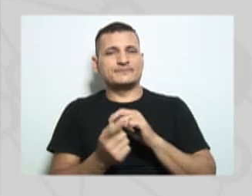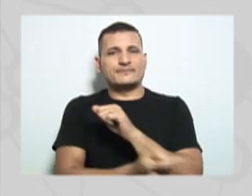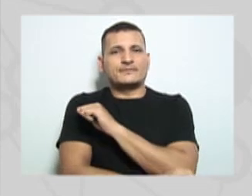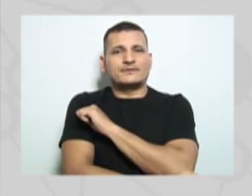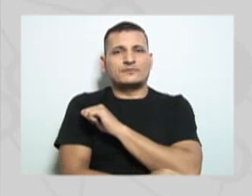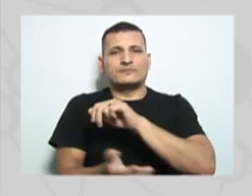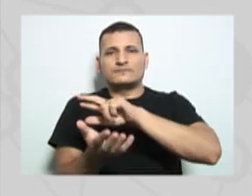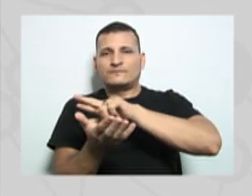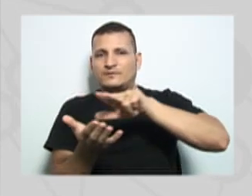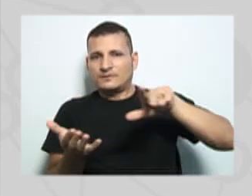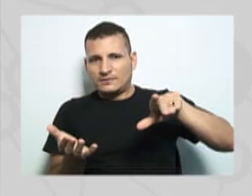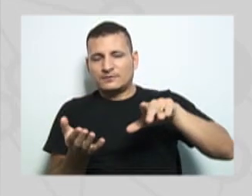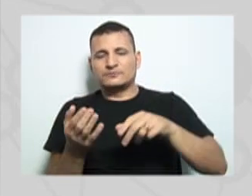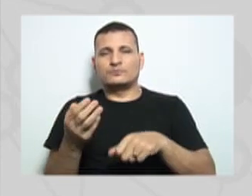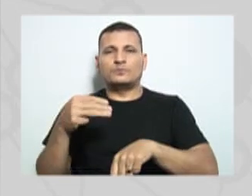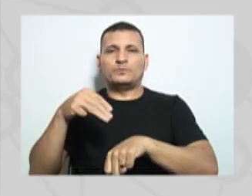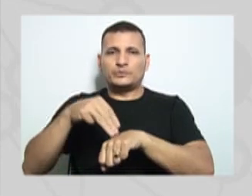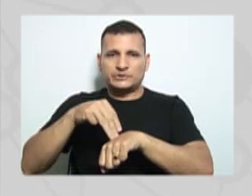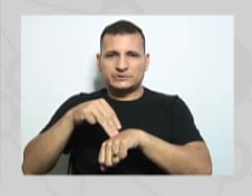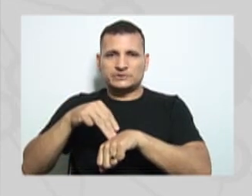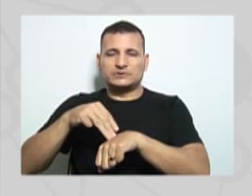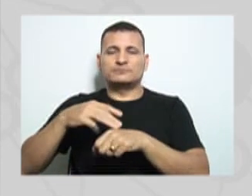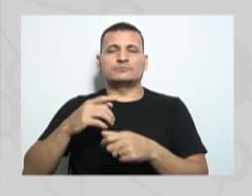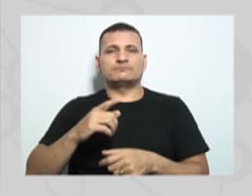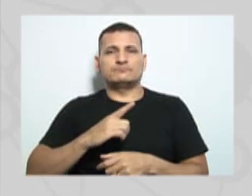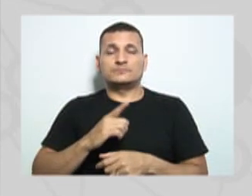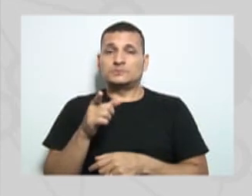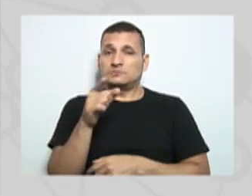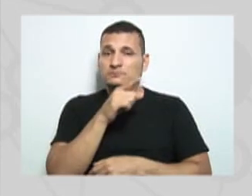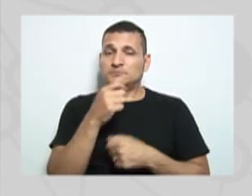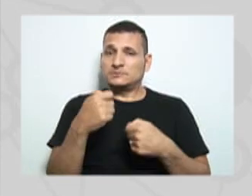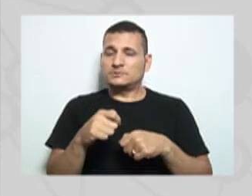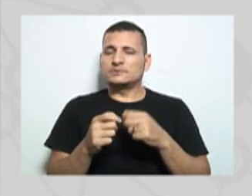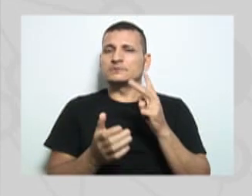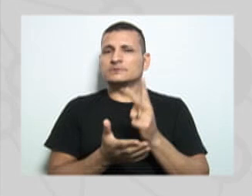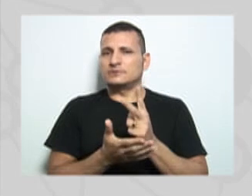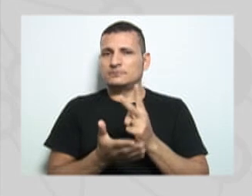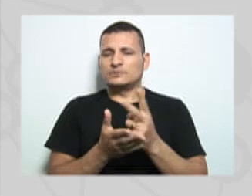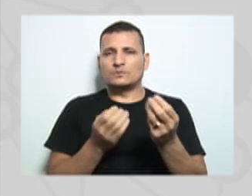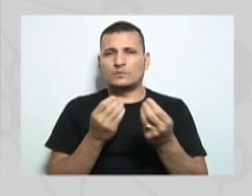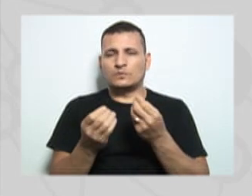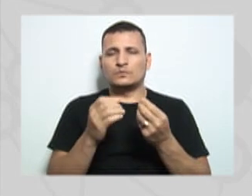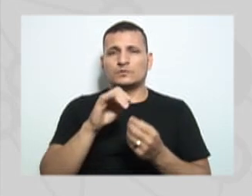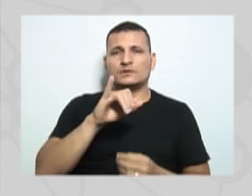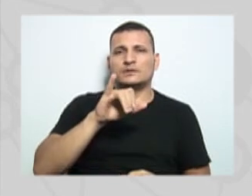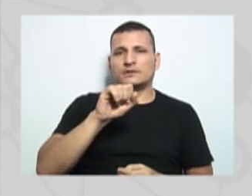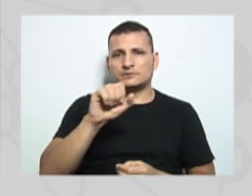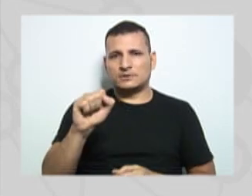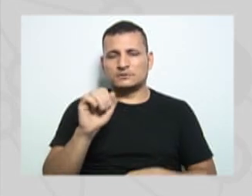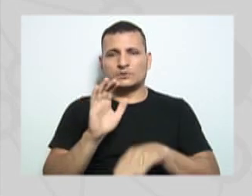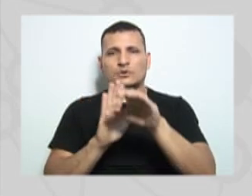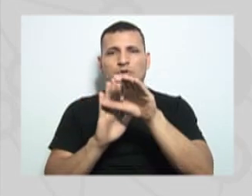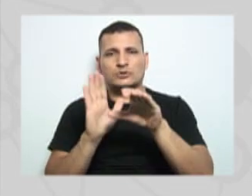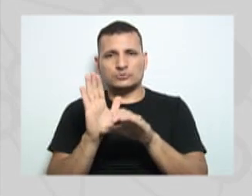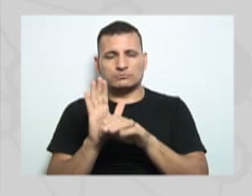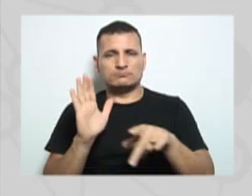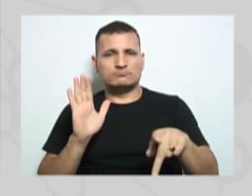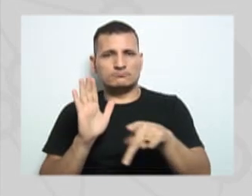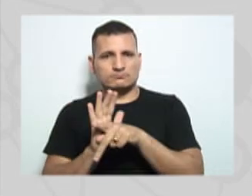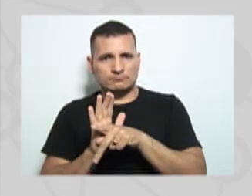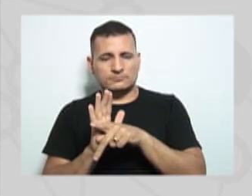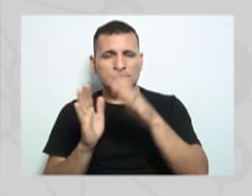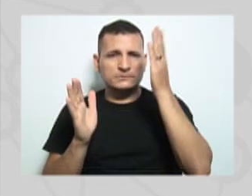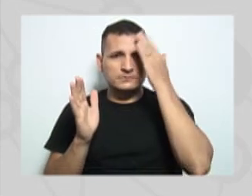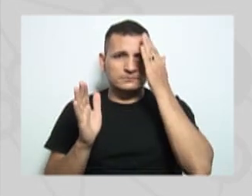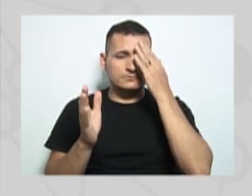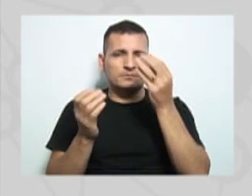vários municípios, então eles têm que buscar sempre, se forem prestadores de serviço, buscar essa questão do código no município, buscar